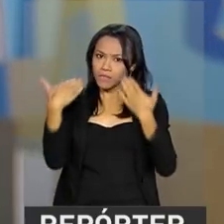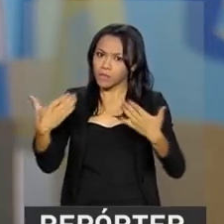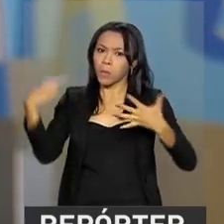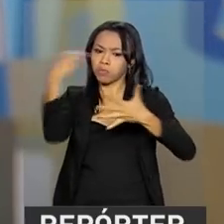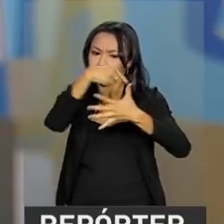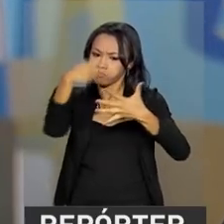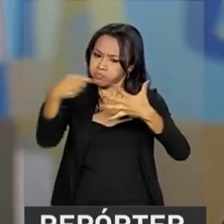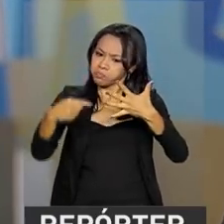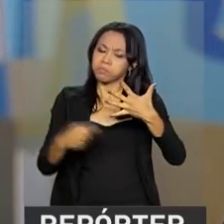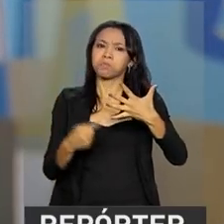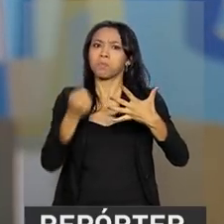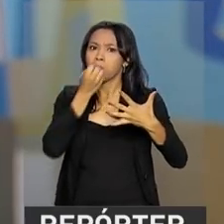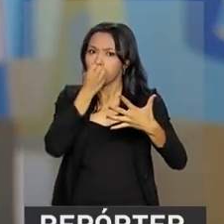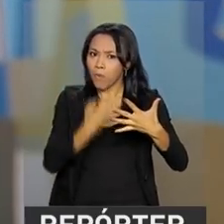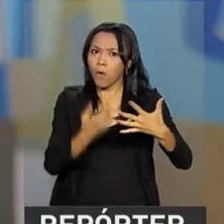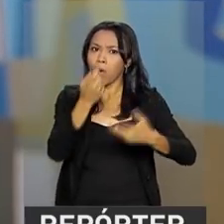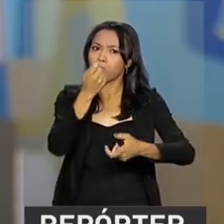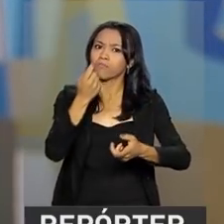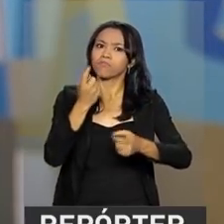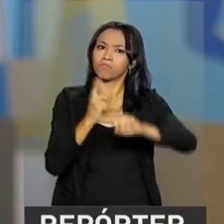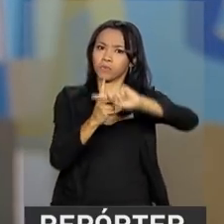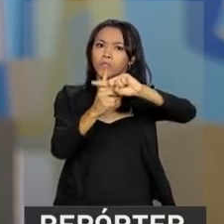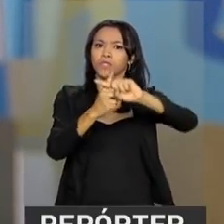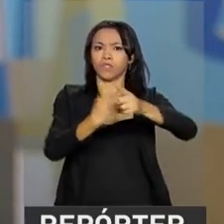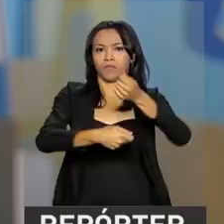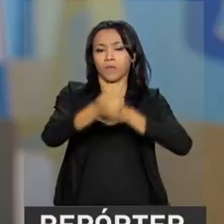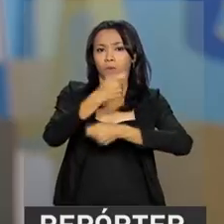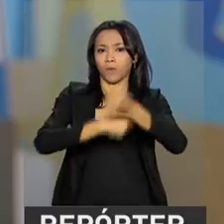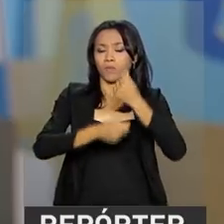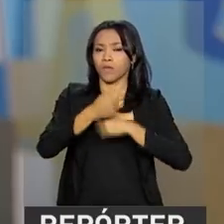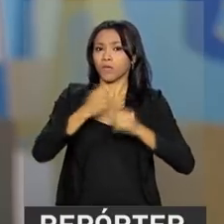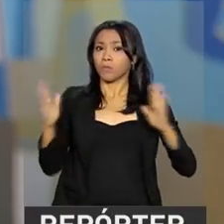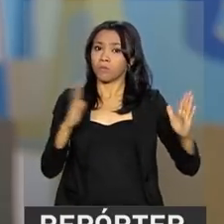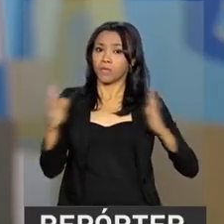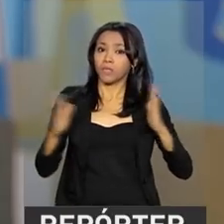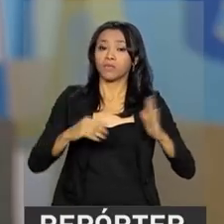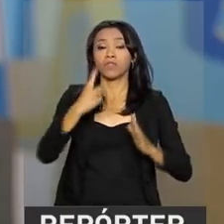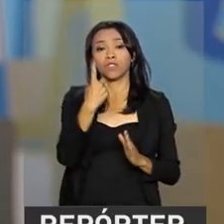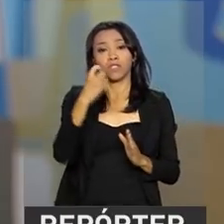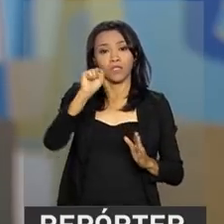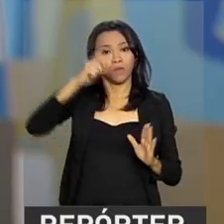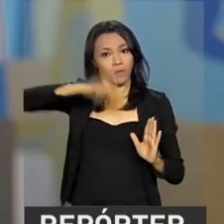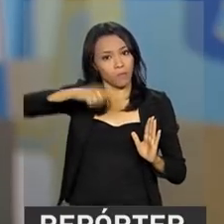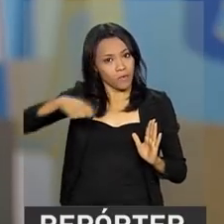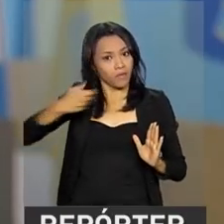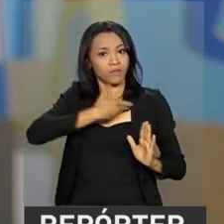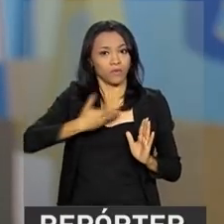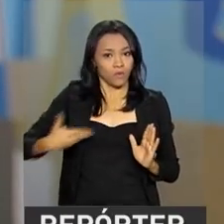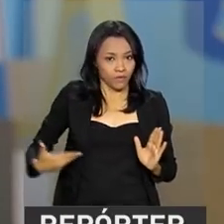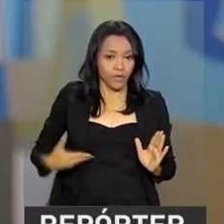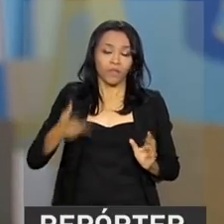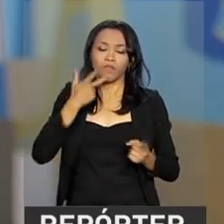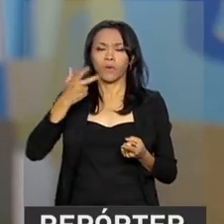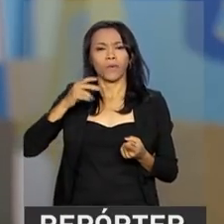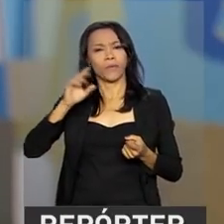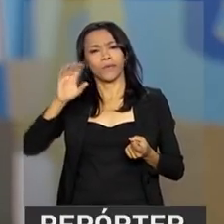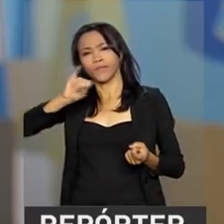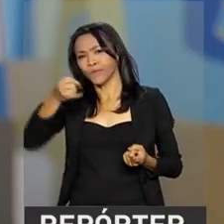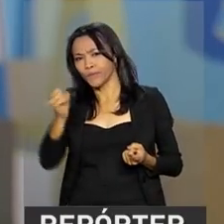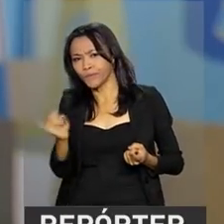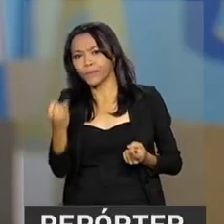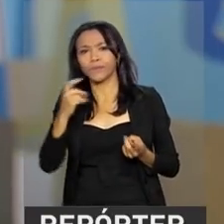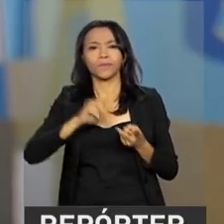conquistados em 18 meses de governo citou números da inflação e da taxa de juros em trajetória de queda